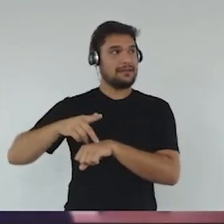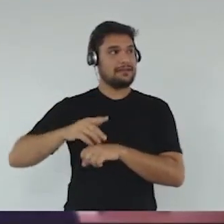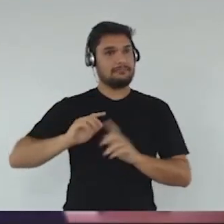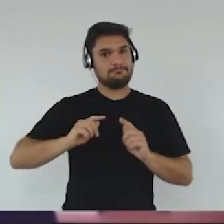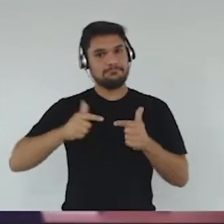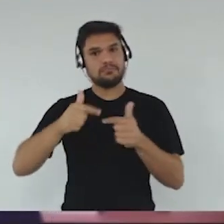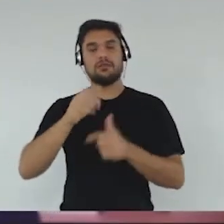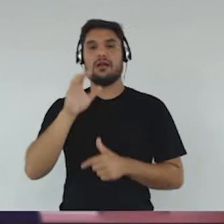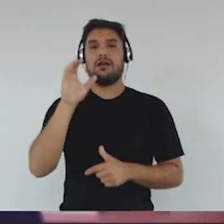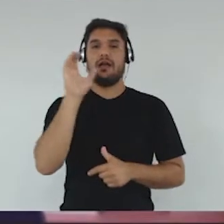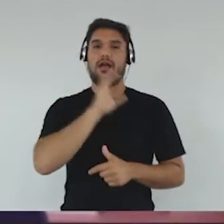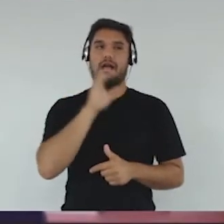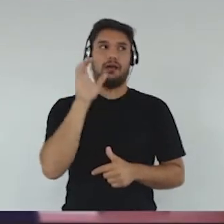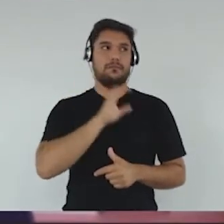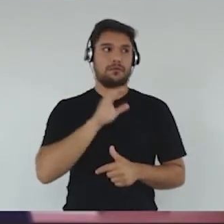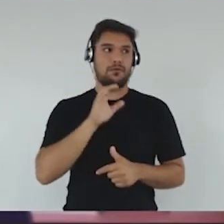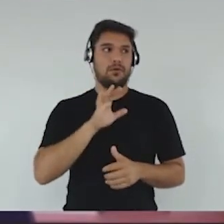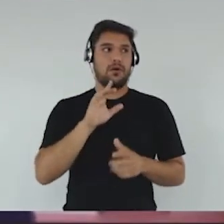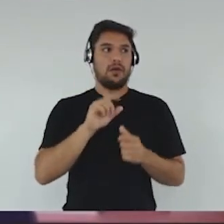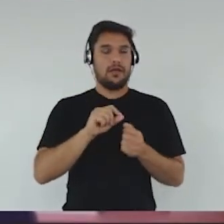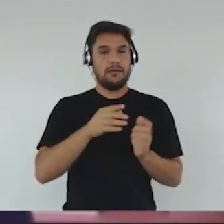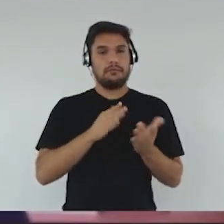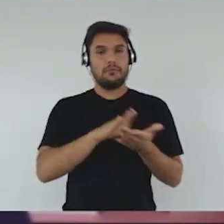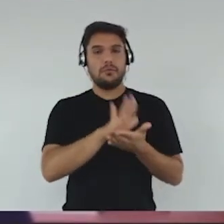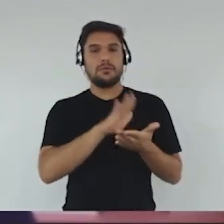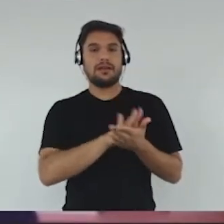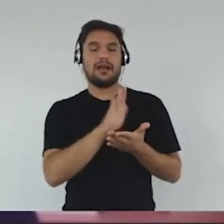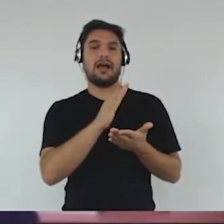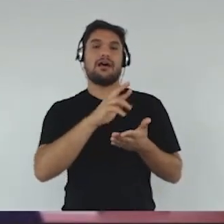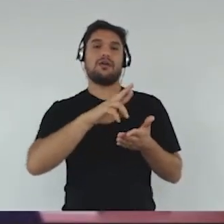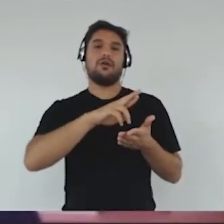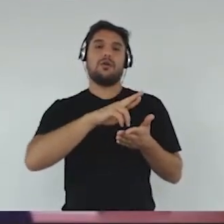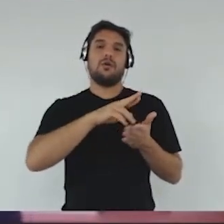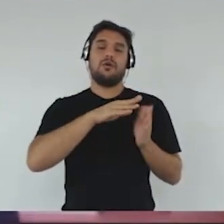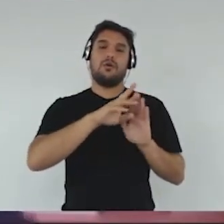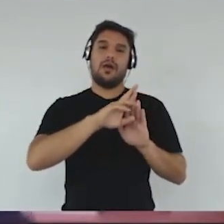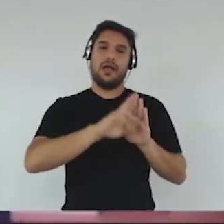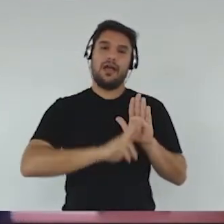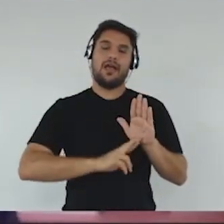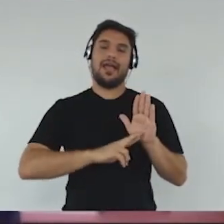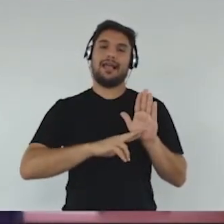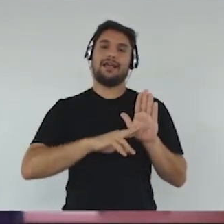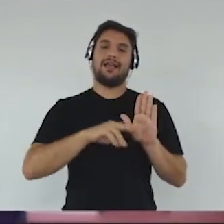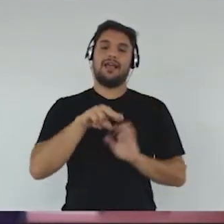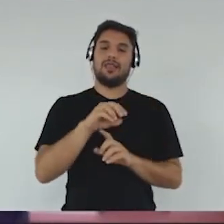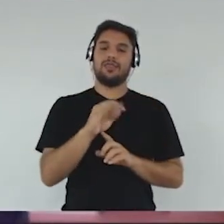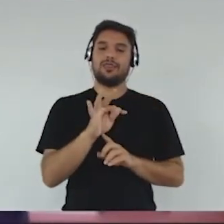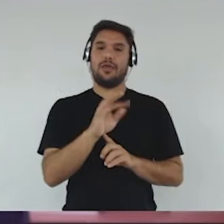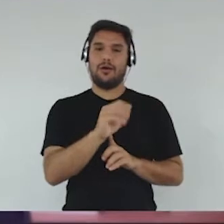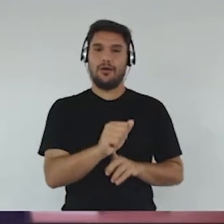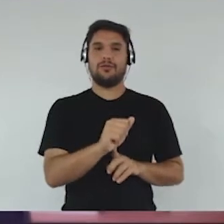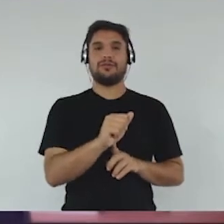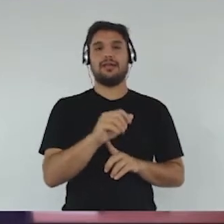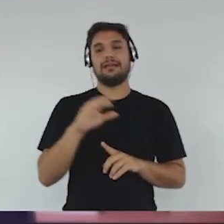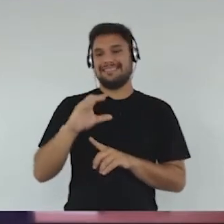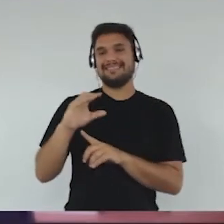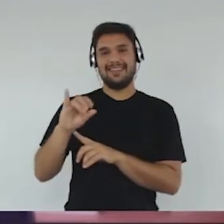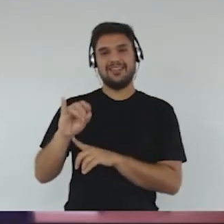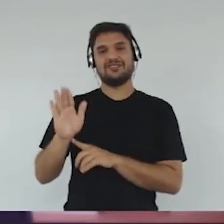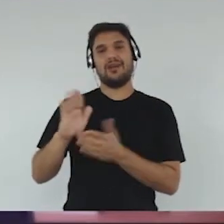muito rápido e publicaram resoluções, publicaram notas. A Adriana mencionou as notas da